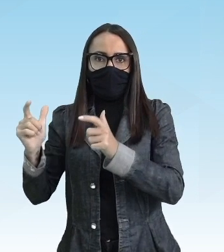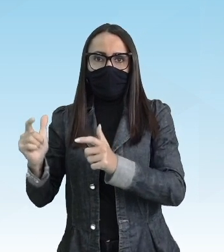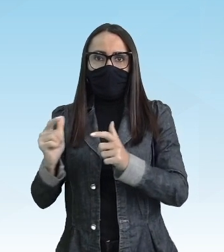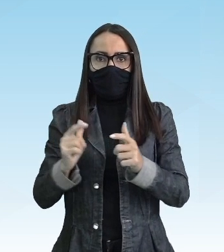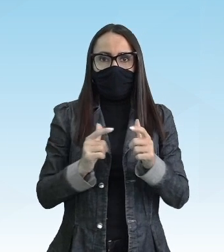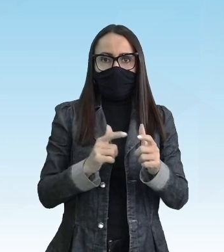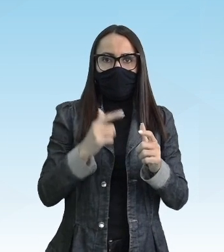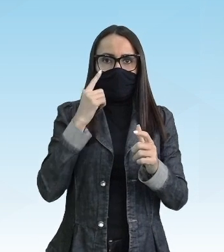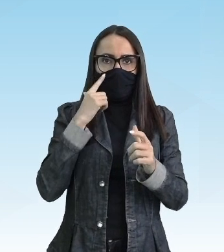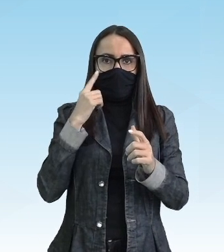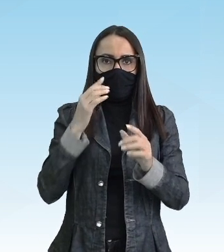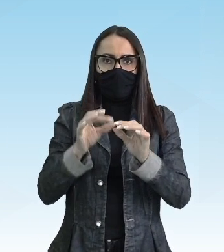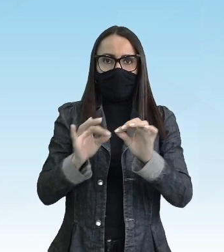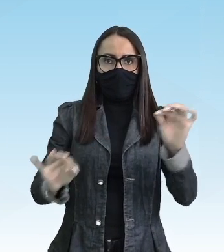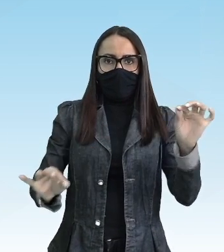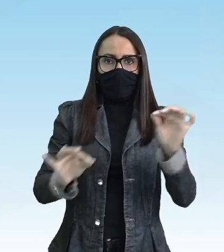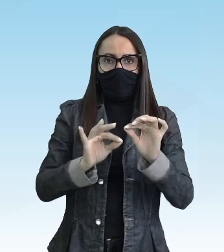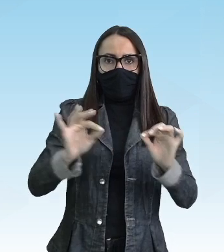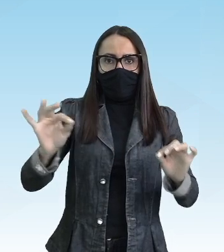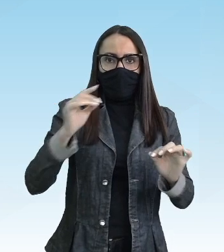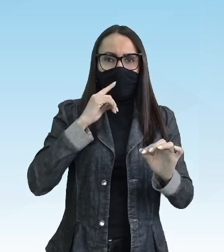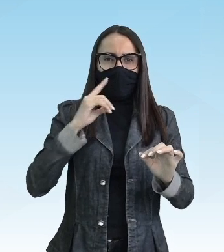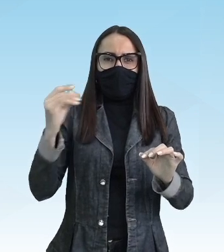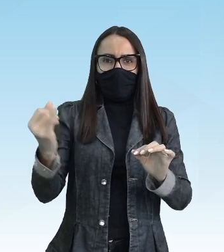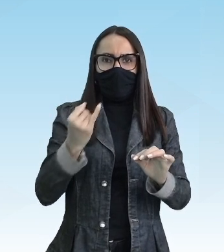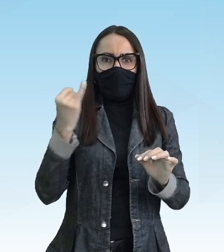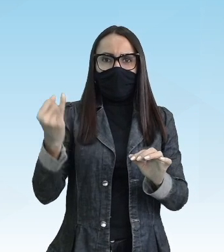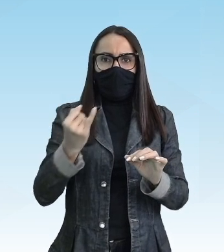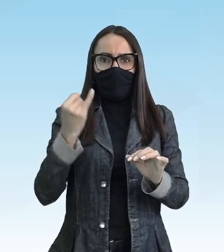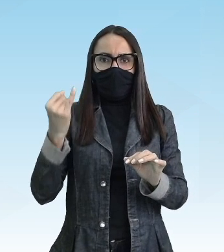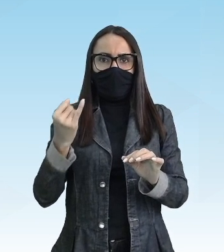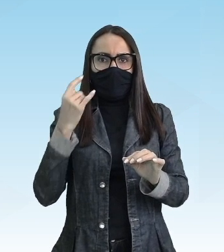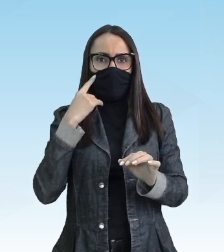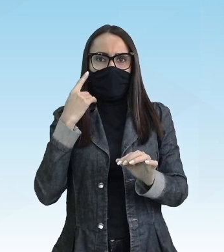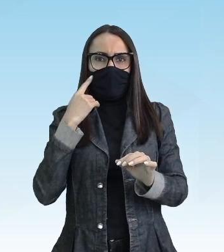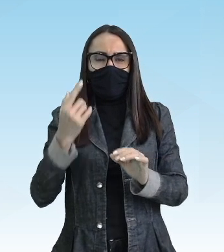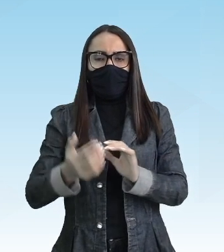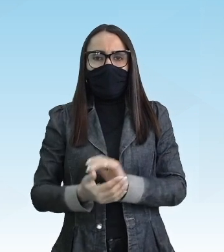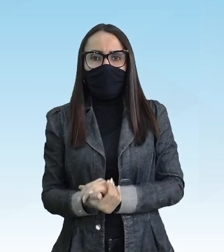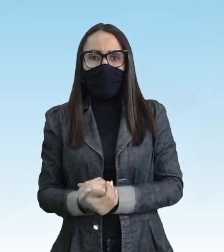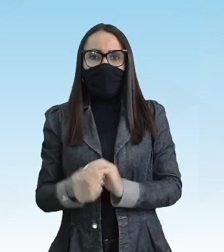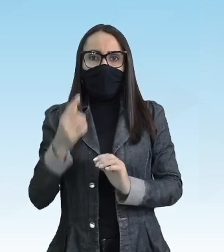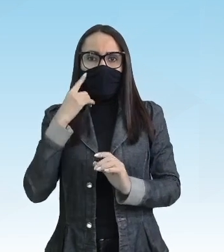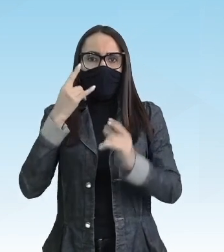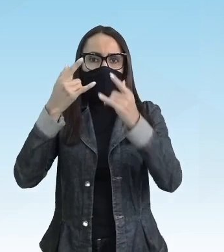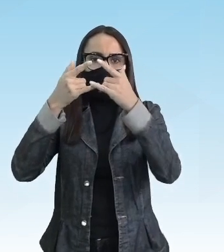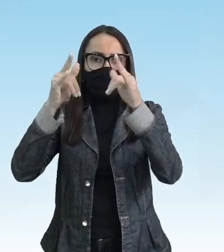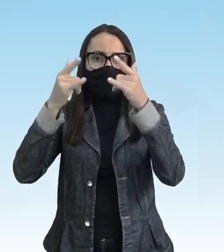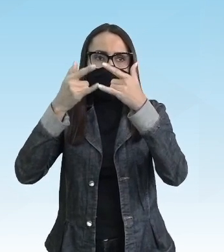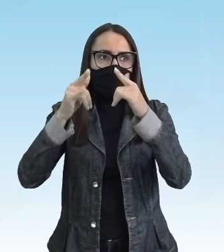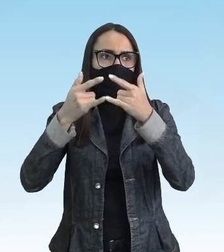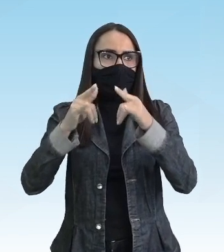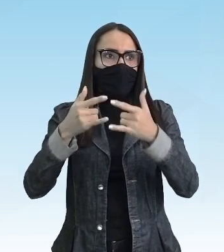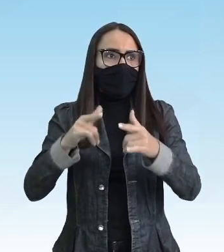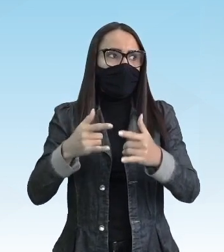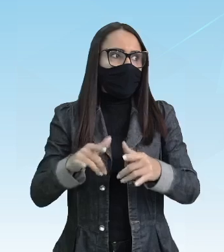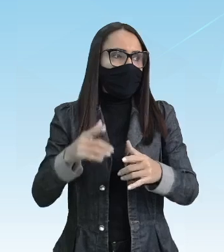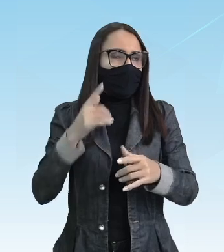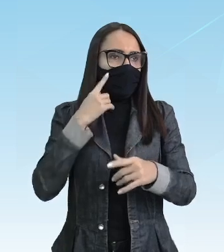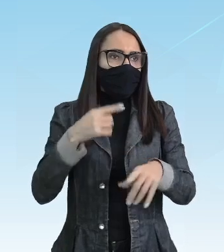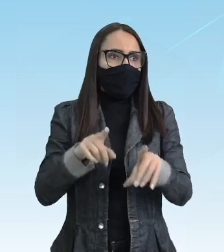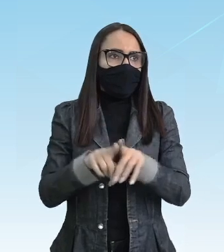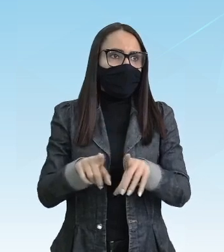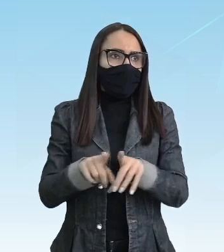a elasticidade é importante, como nas conexões das costelas com externos e